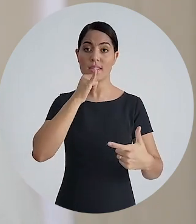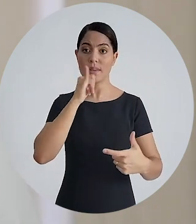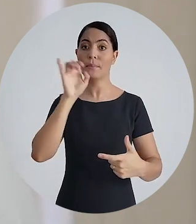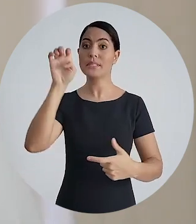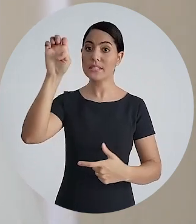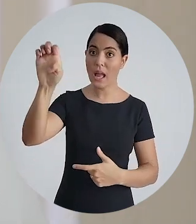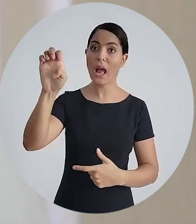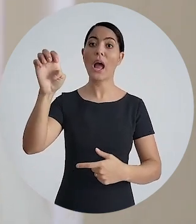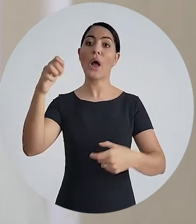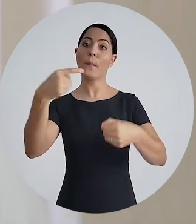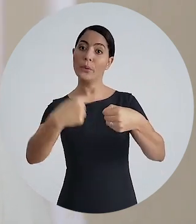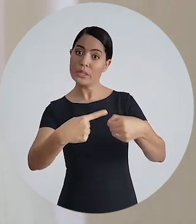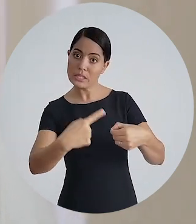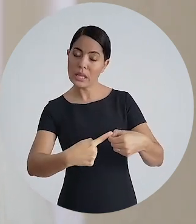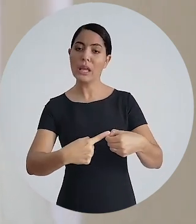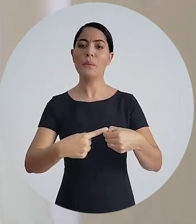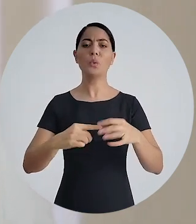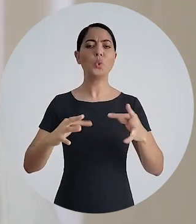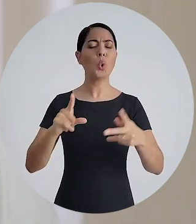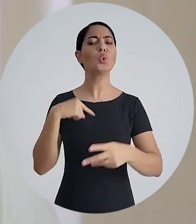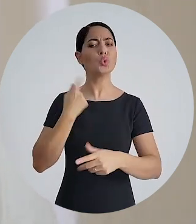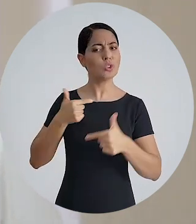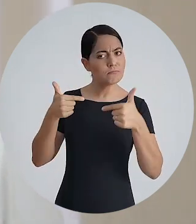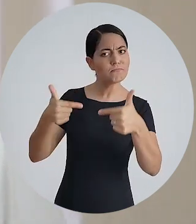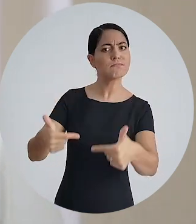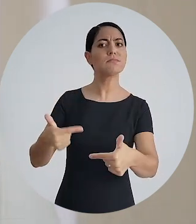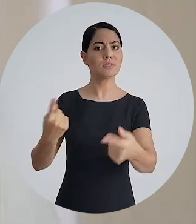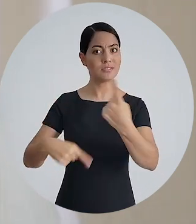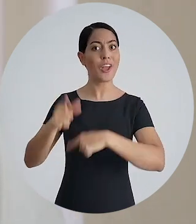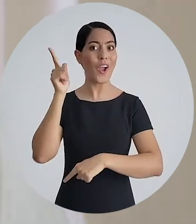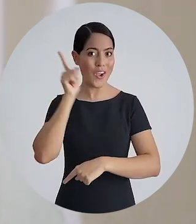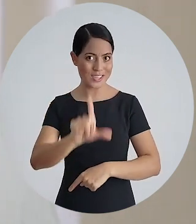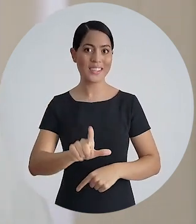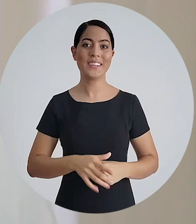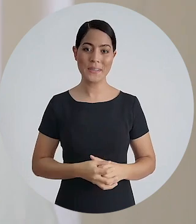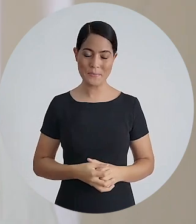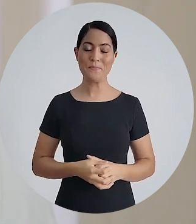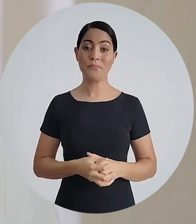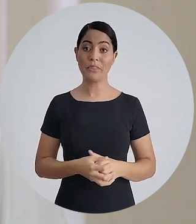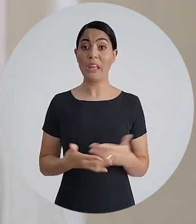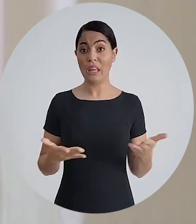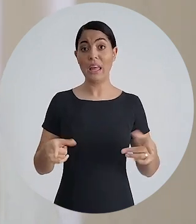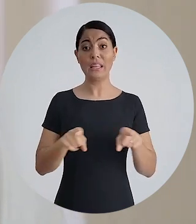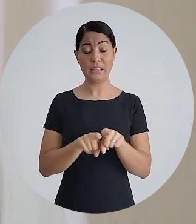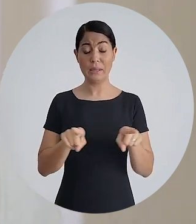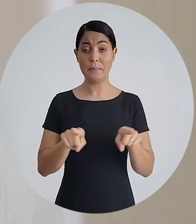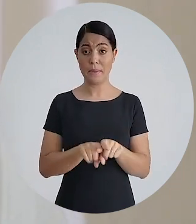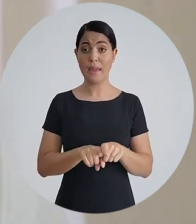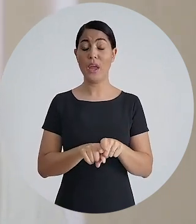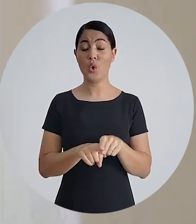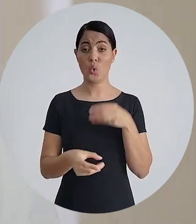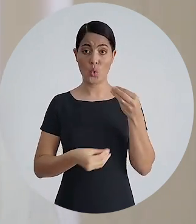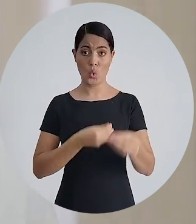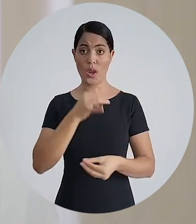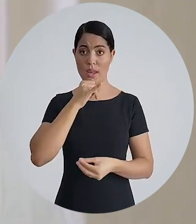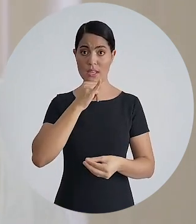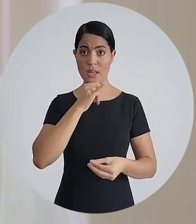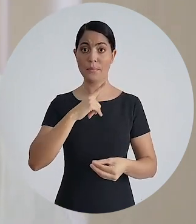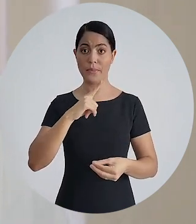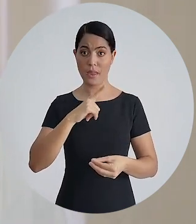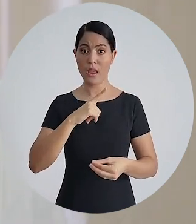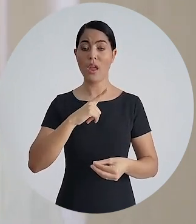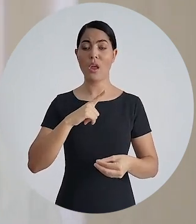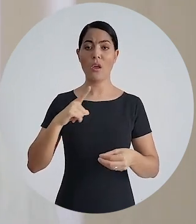concorrente de estados e municípios para enfrentar essa pandemia. E após essa fase primeira da competência